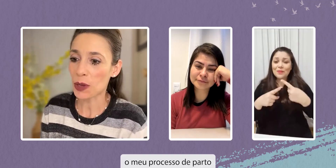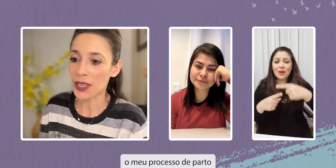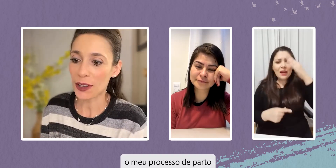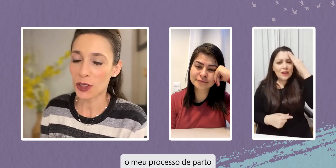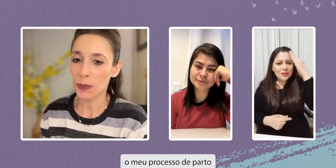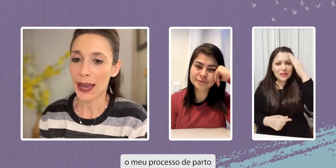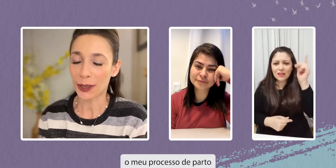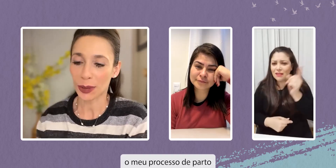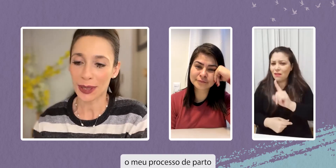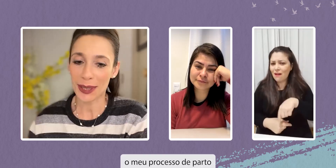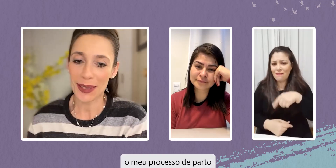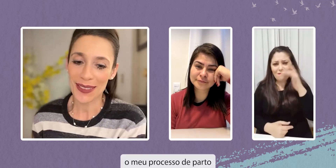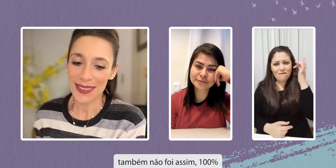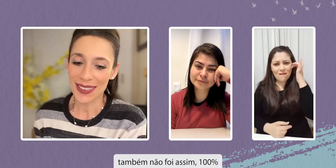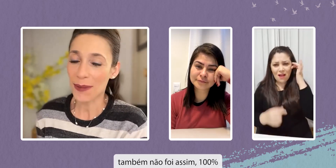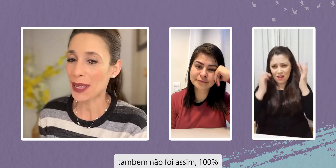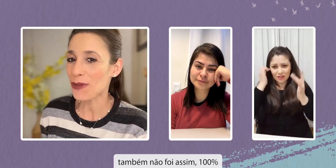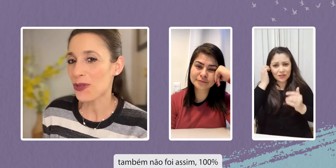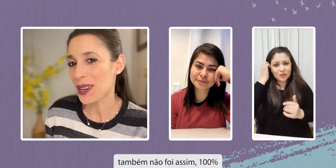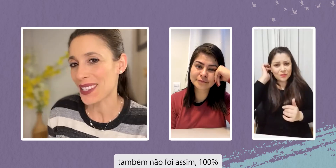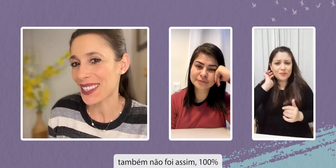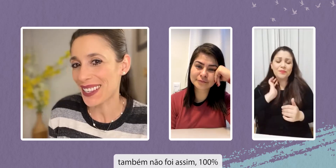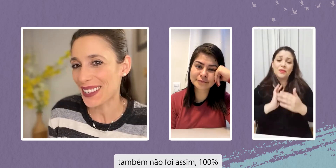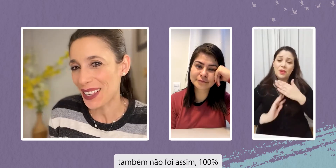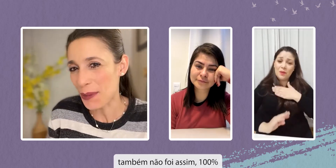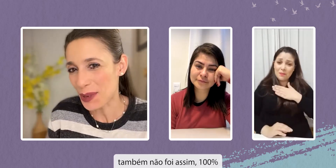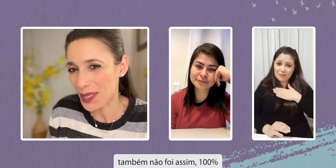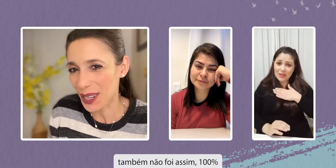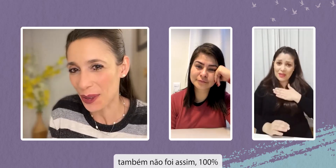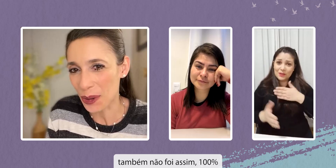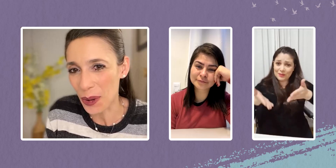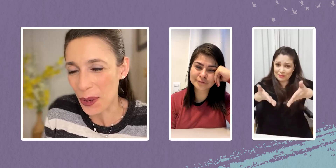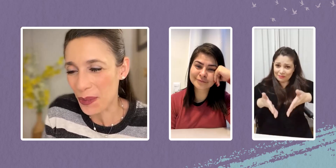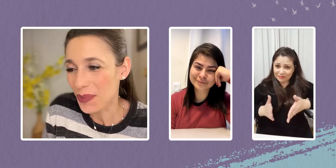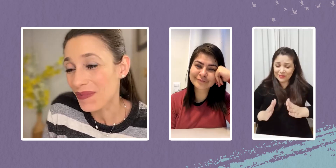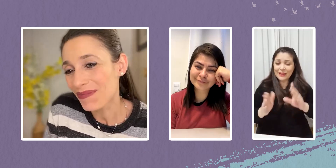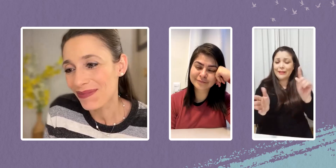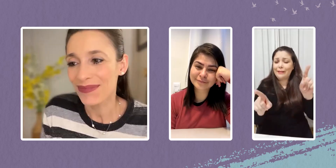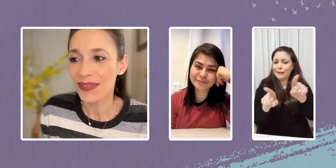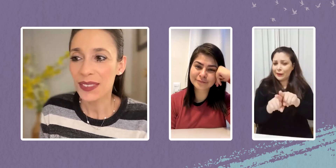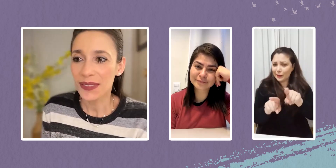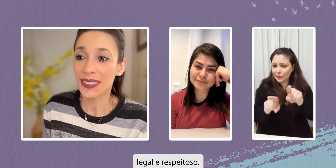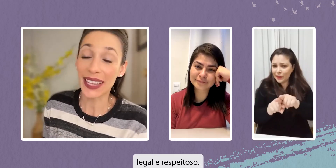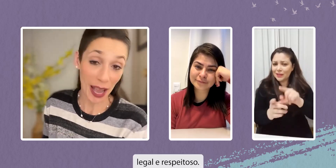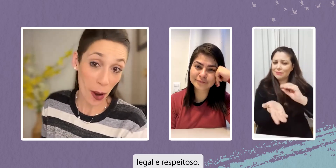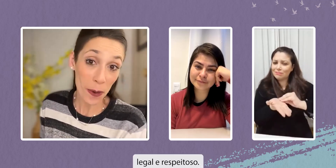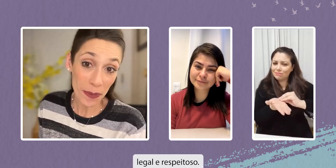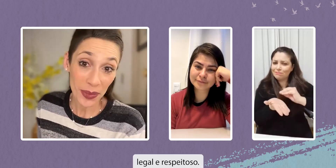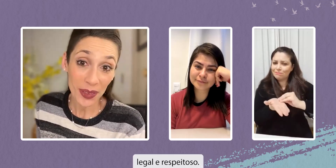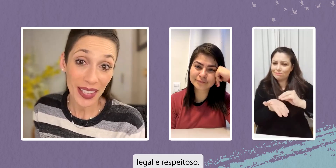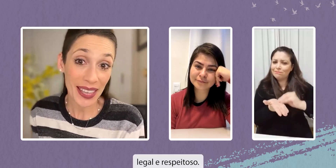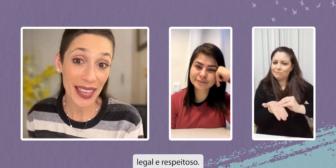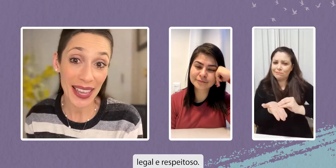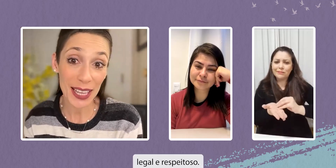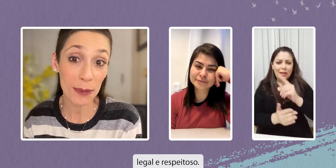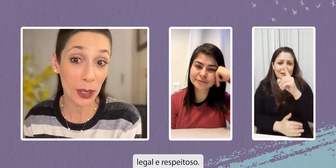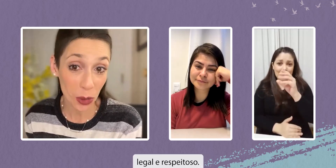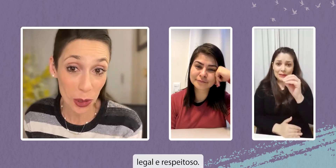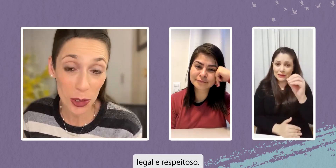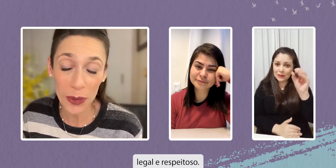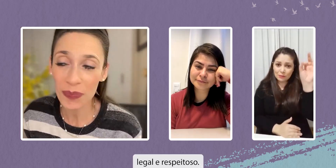meu processo de parto também não foi assim 100% legal